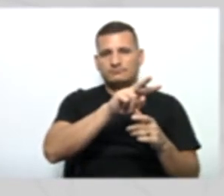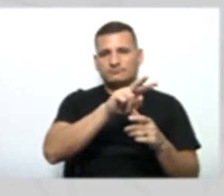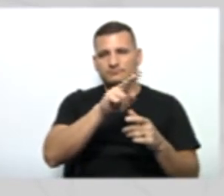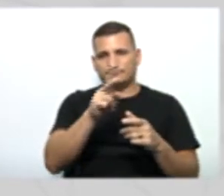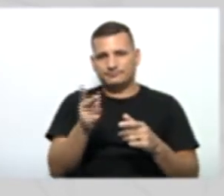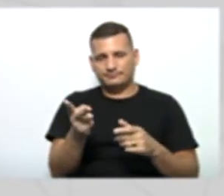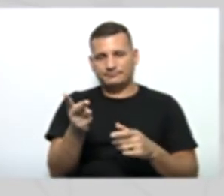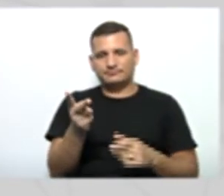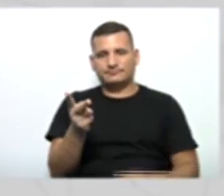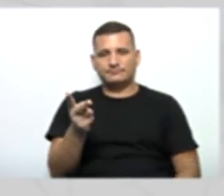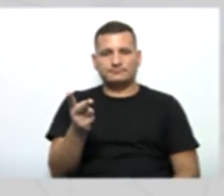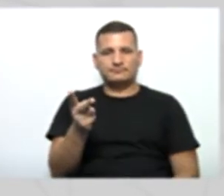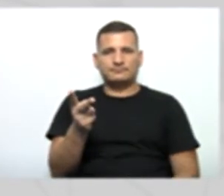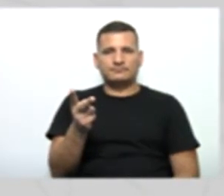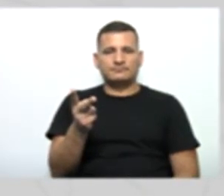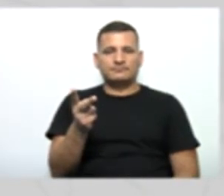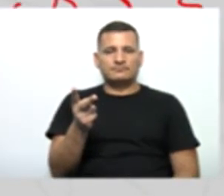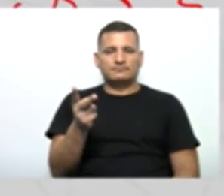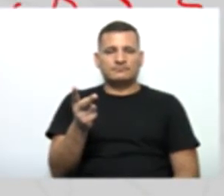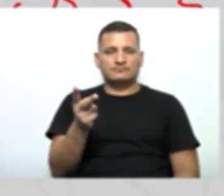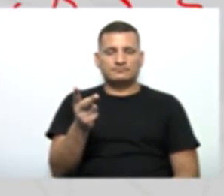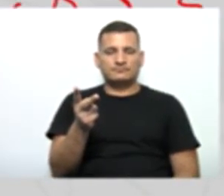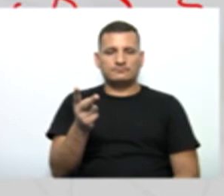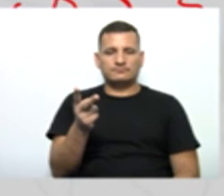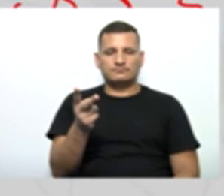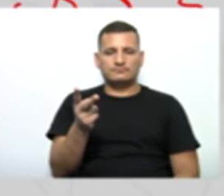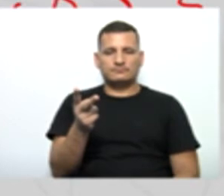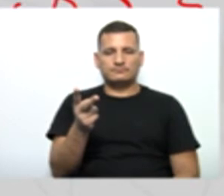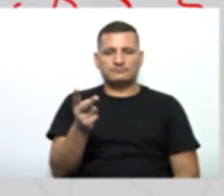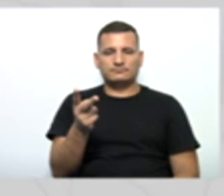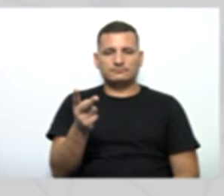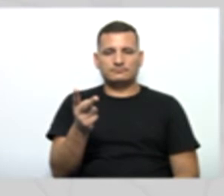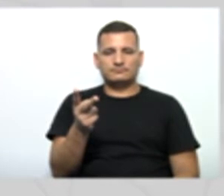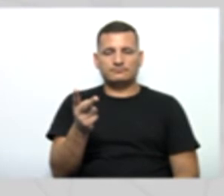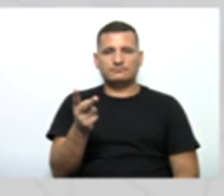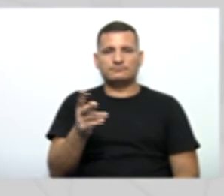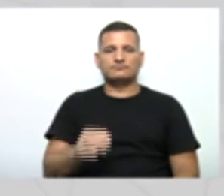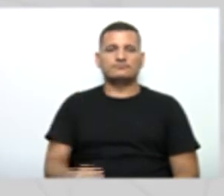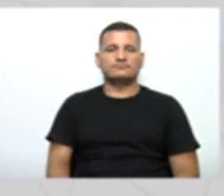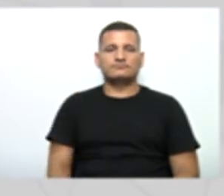desculpa aí, pessoal. Herdam característica de outro